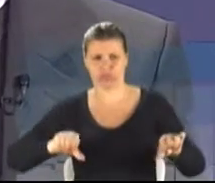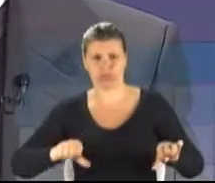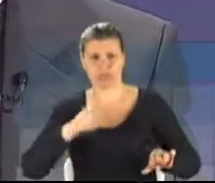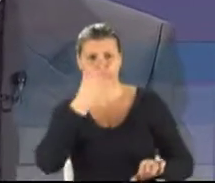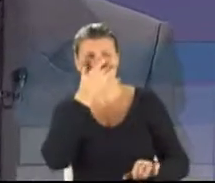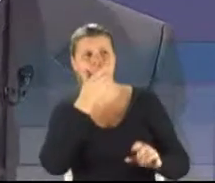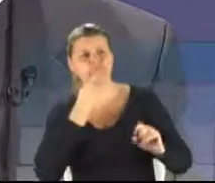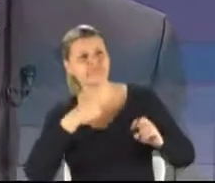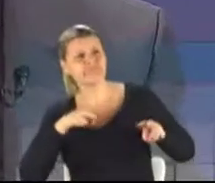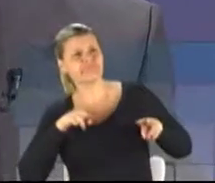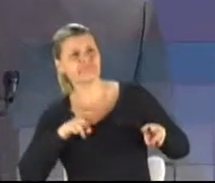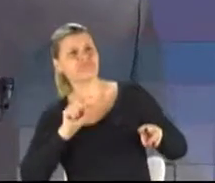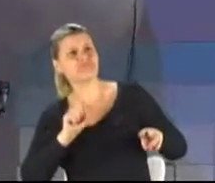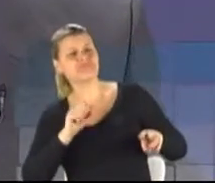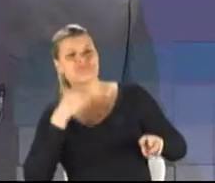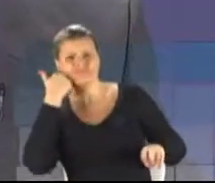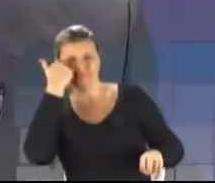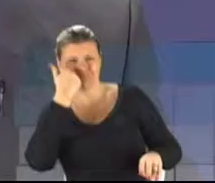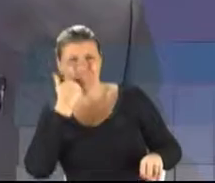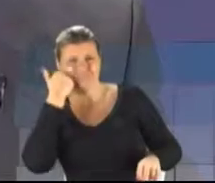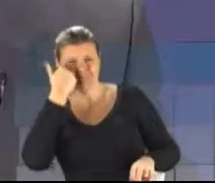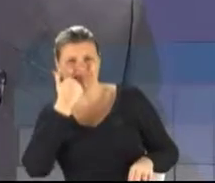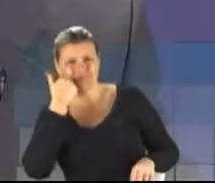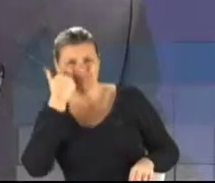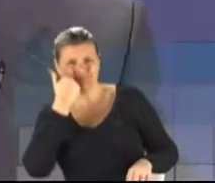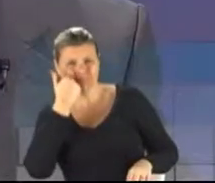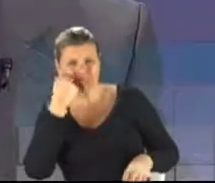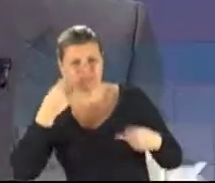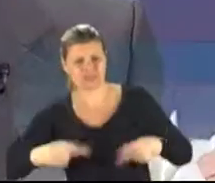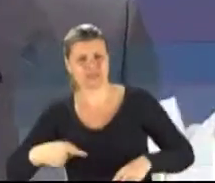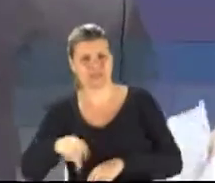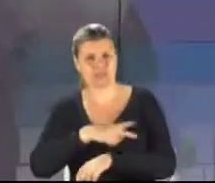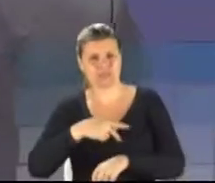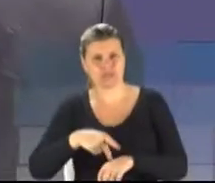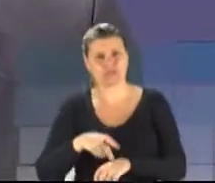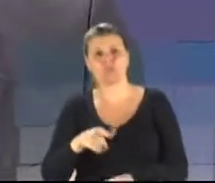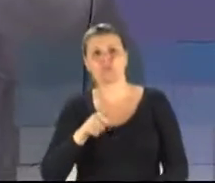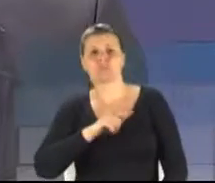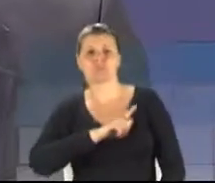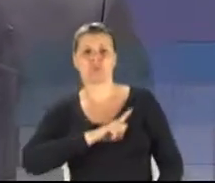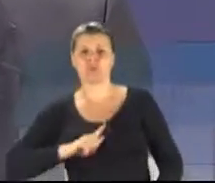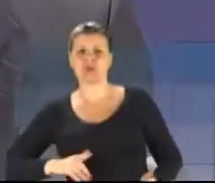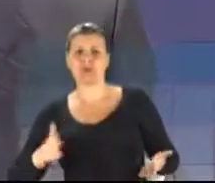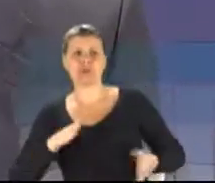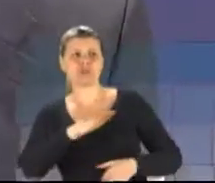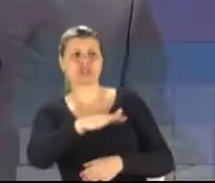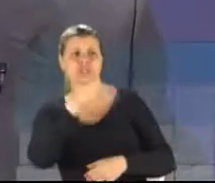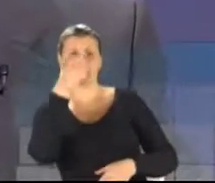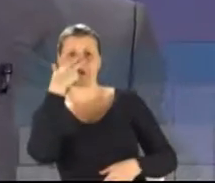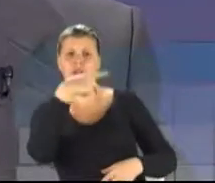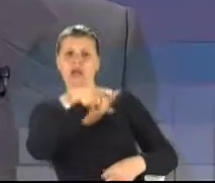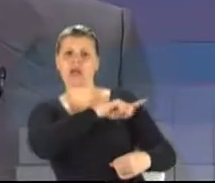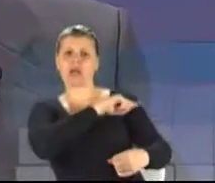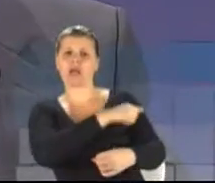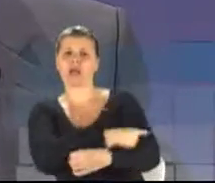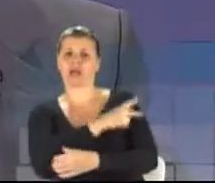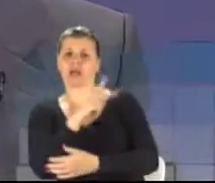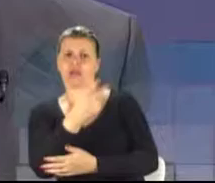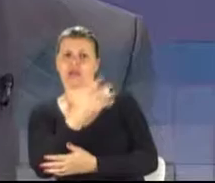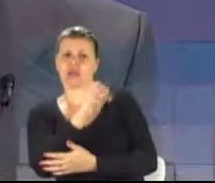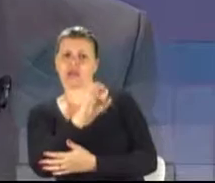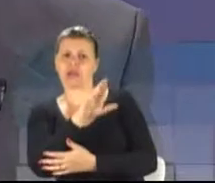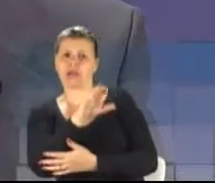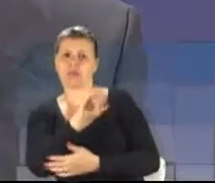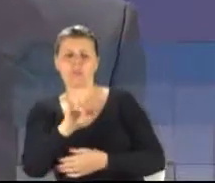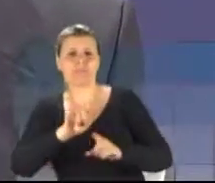país que inclusive pelo governo atual são chamados de heróis estão dominando o nosso país e